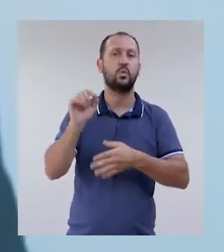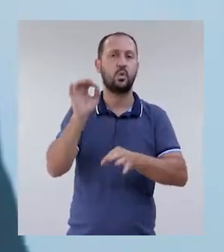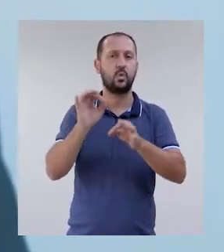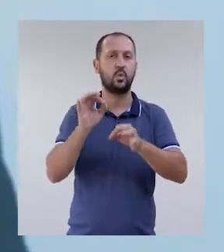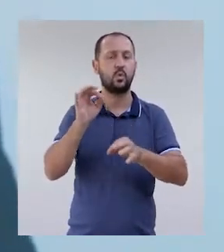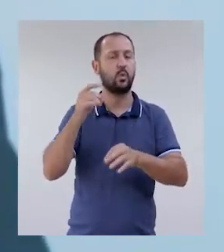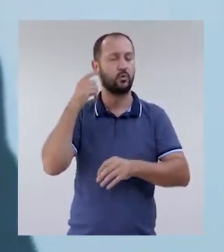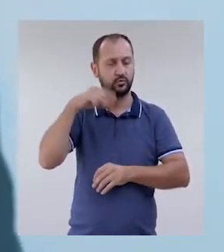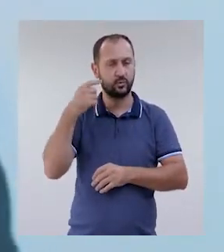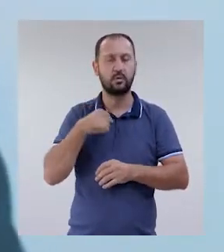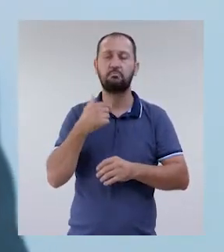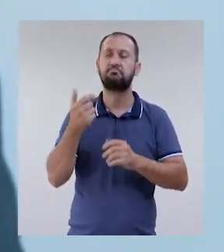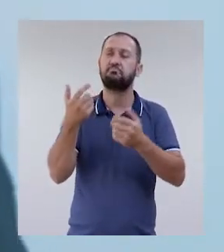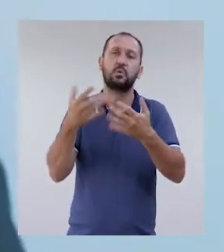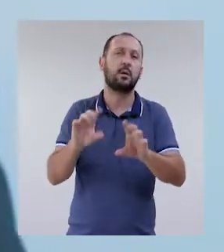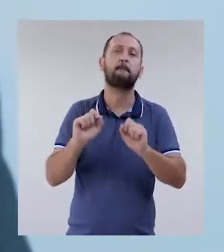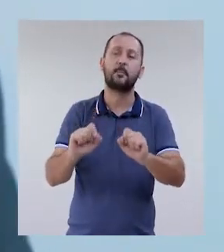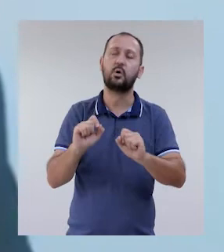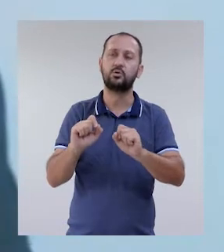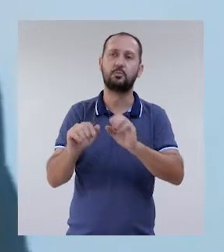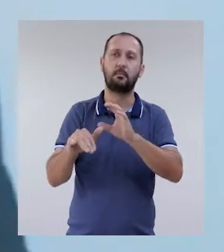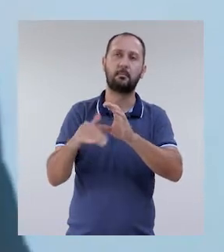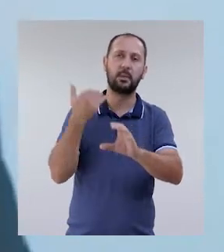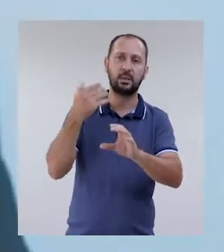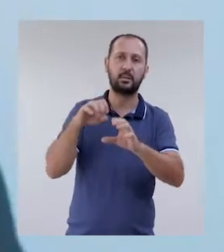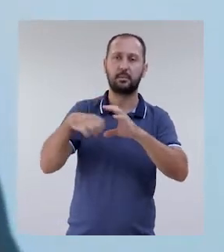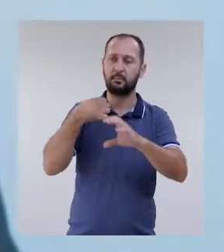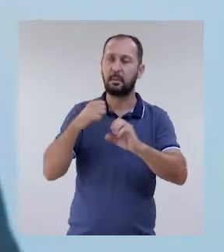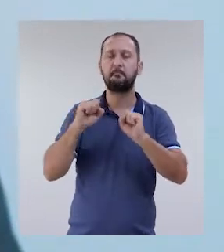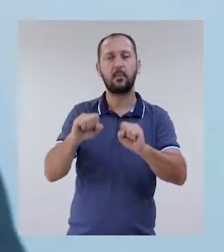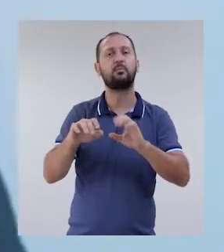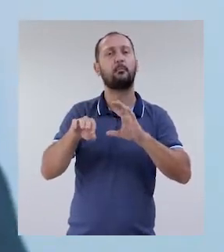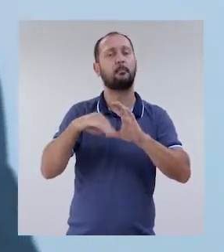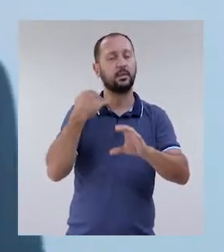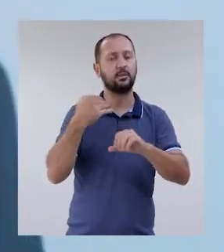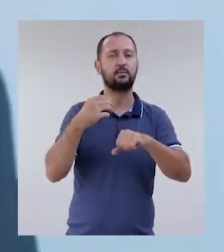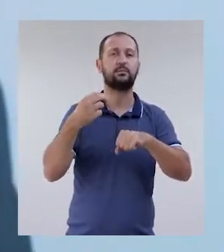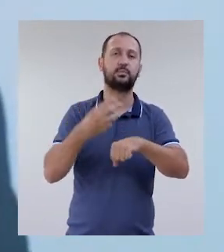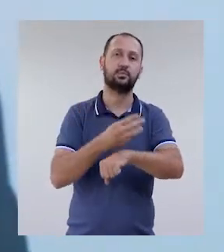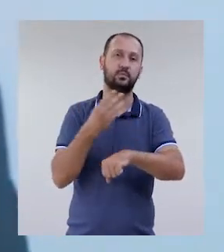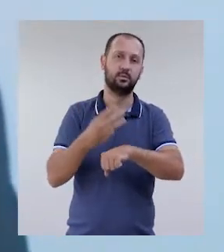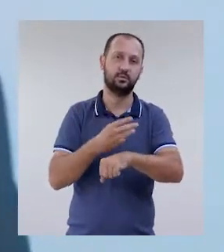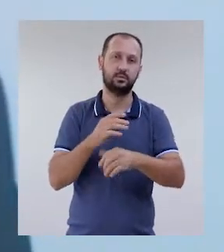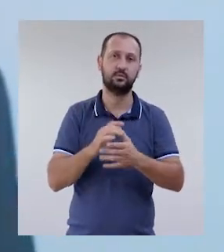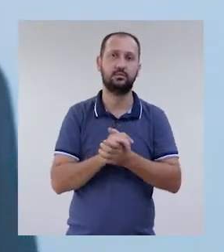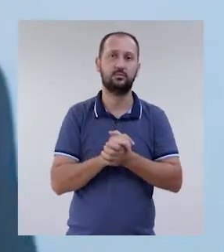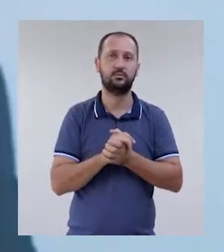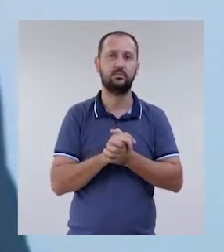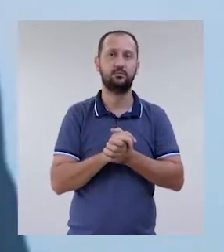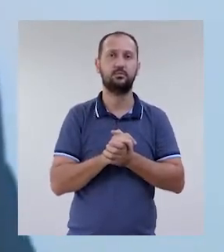advogados. Ao invés de receber por e-mail, eu recebo pelo WhatsApp, né? Então, isso também foi uma ferramenta que fez com que eu, por